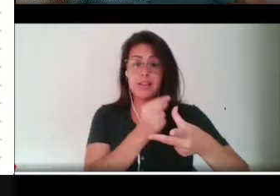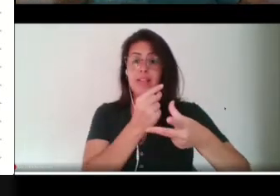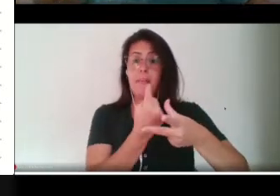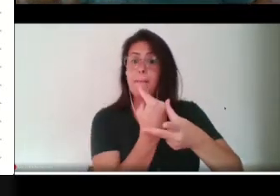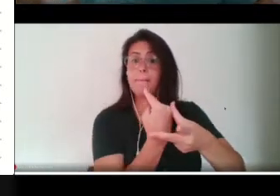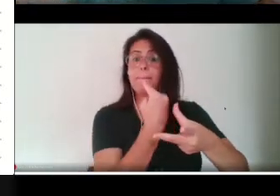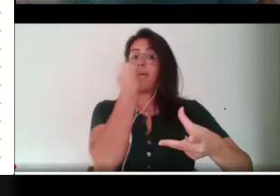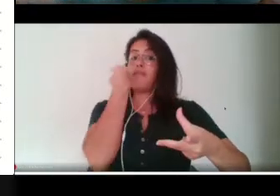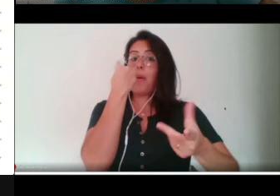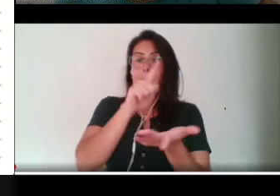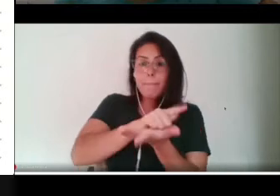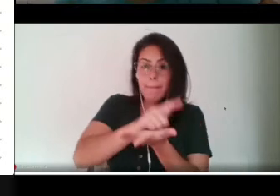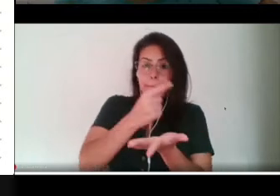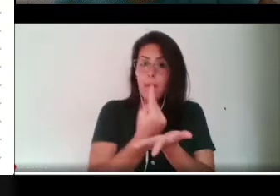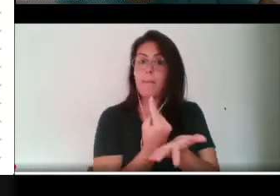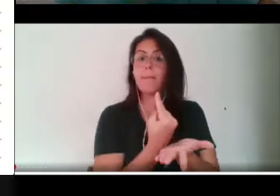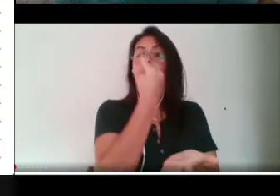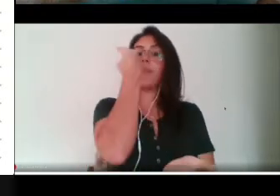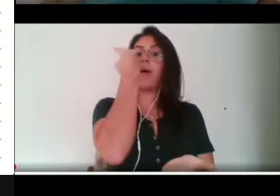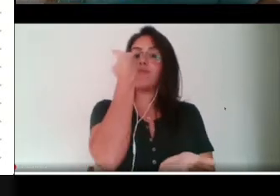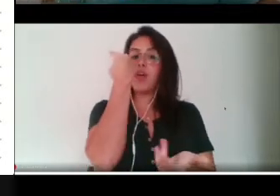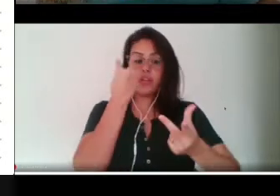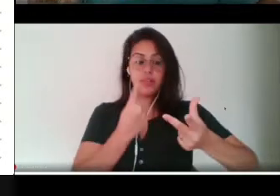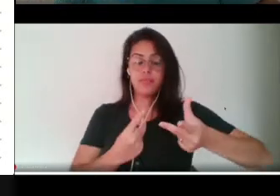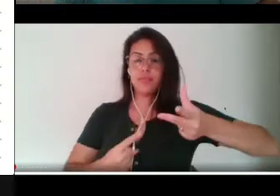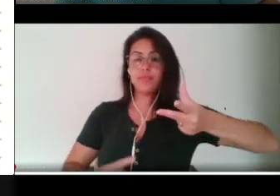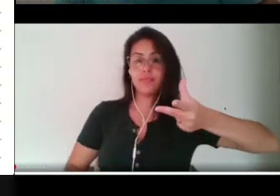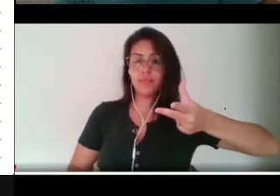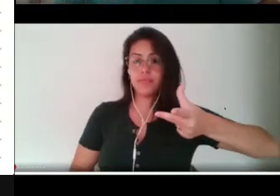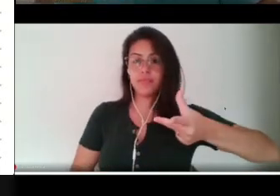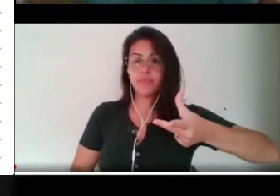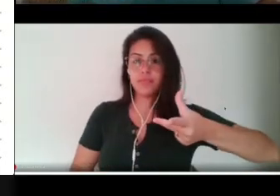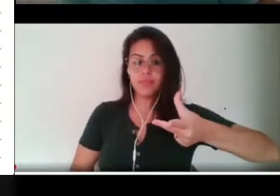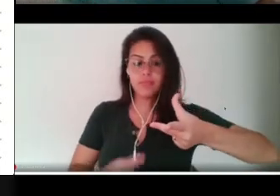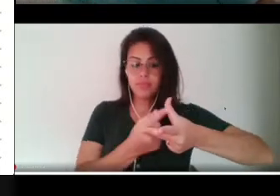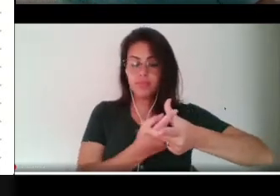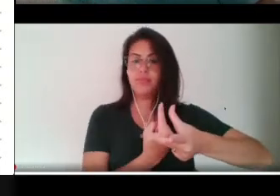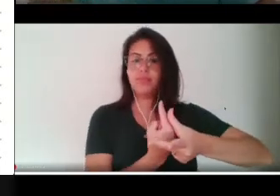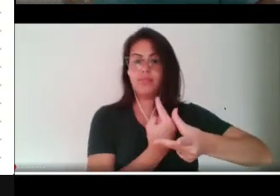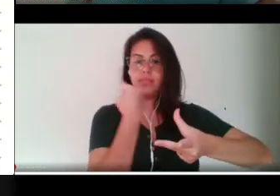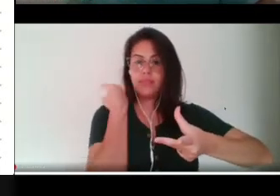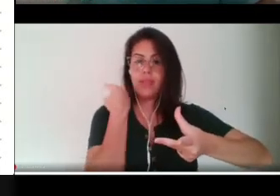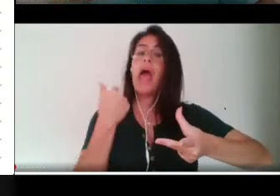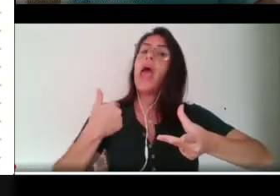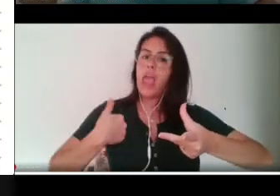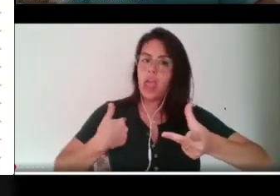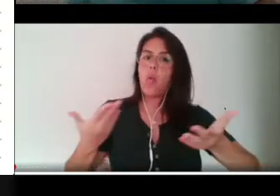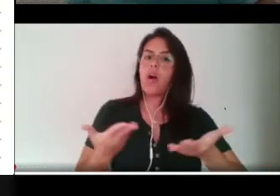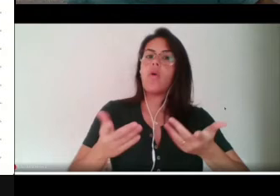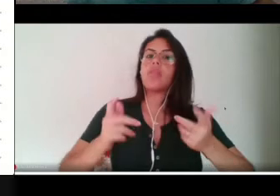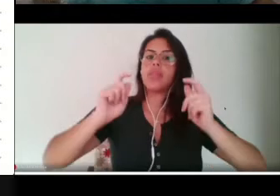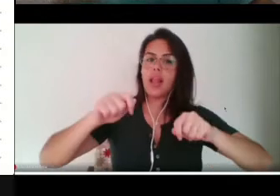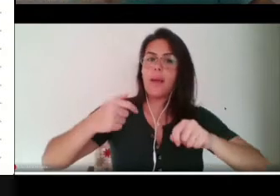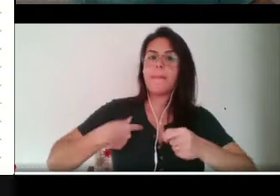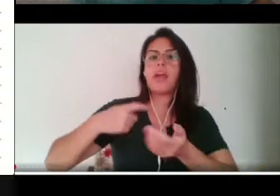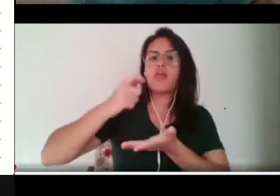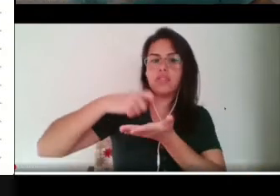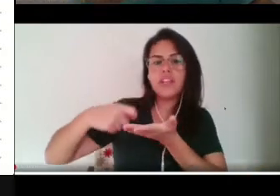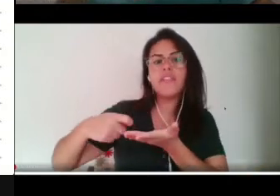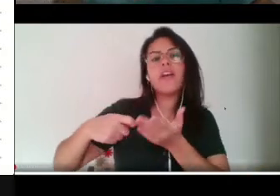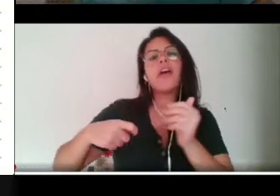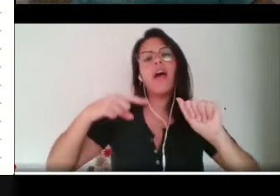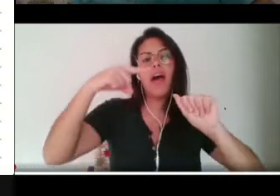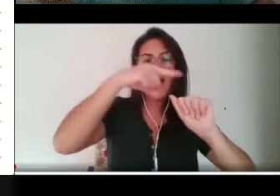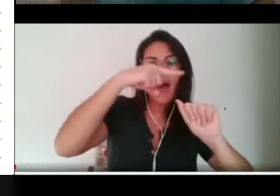certo? Com o meu sistema de coordenadas, eu posso agora escrever os vetores A e B em função dos vetores